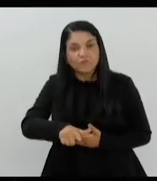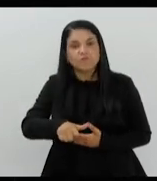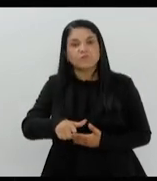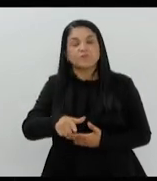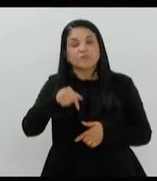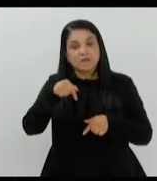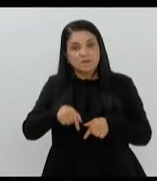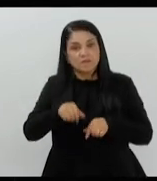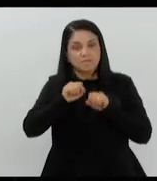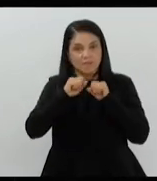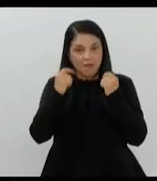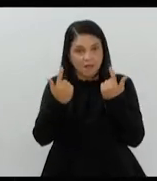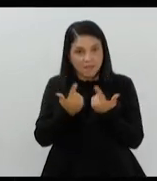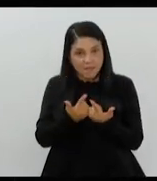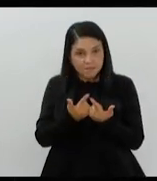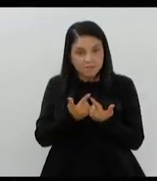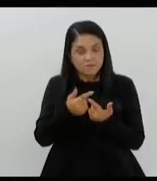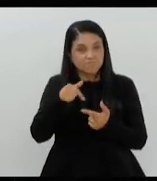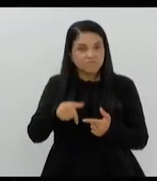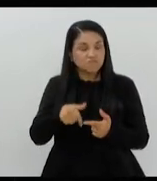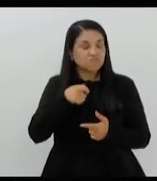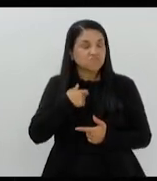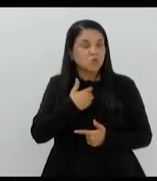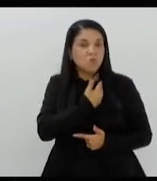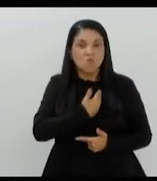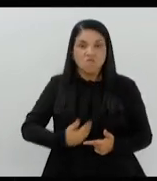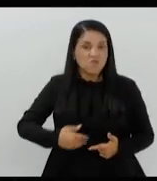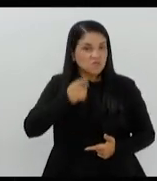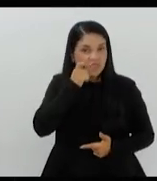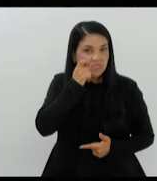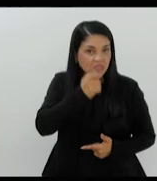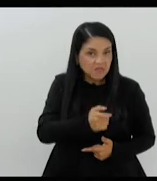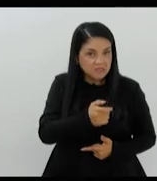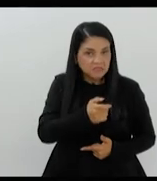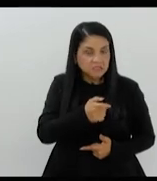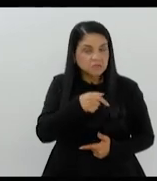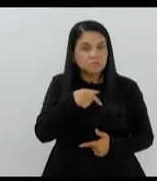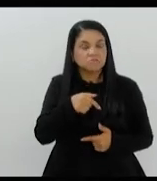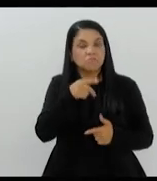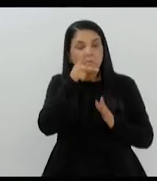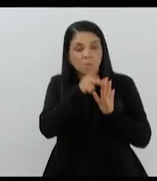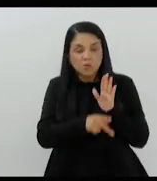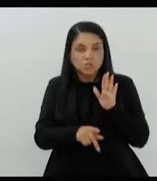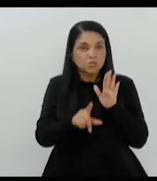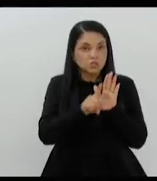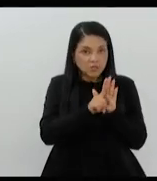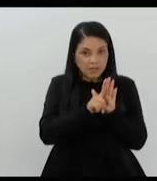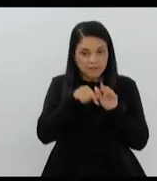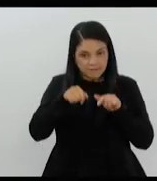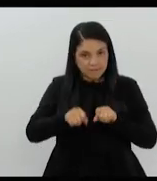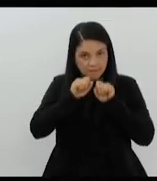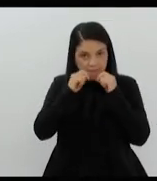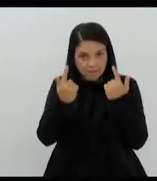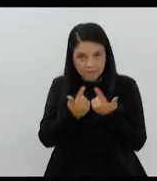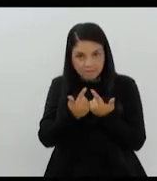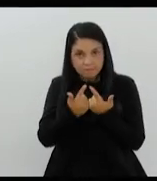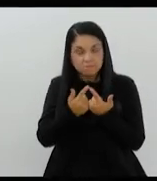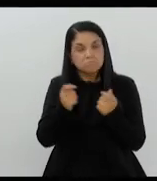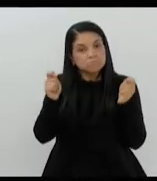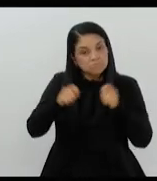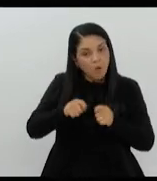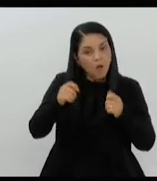tramita na casa e o governo não tem nenhum interesse alguns projetos de leis que poderiam aumentar